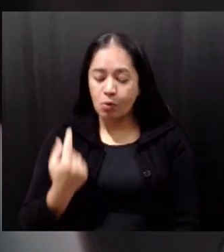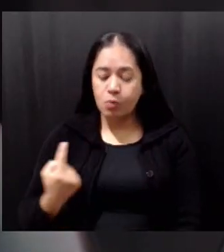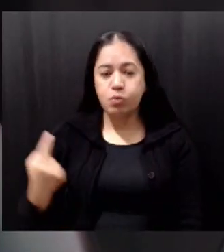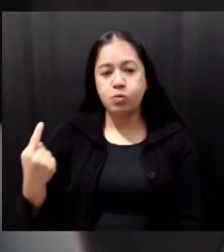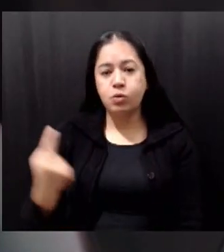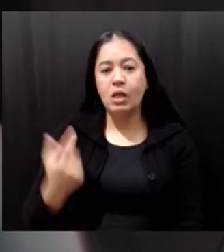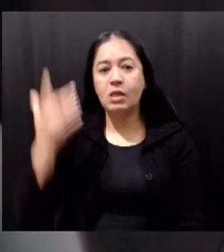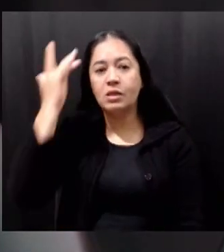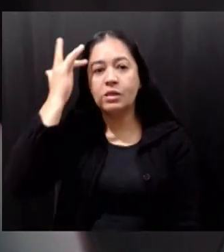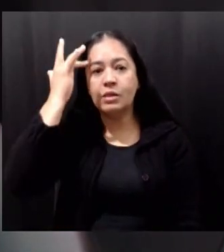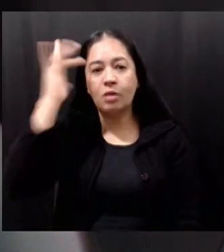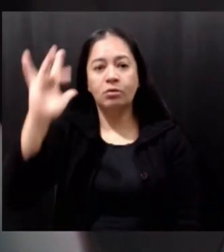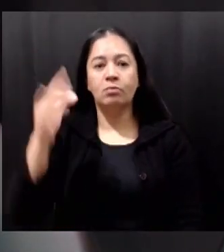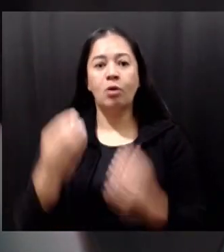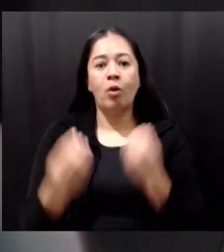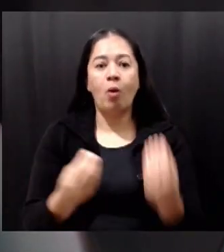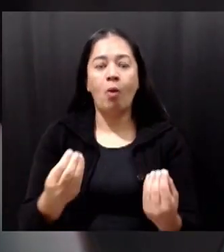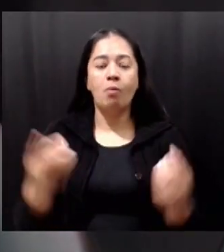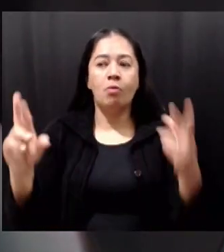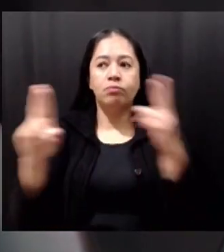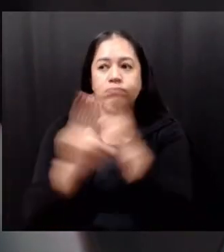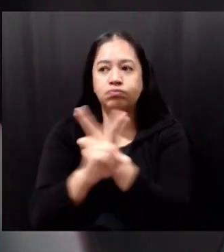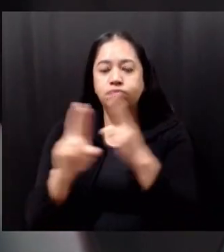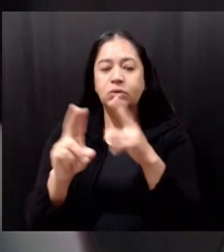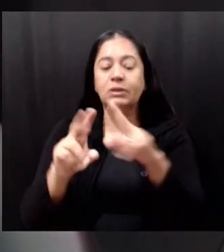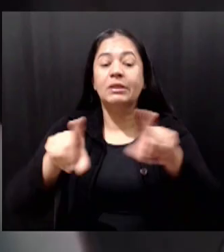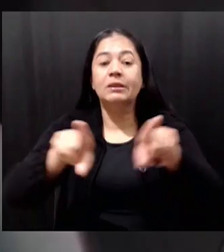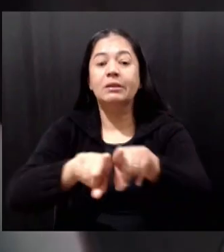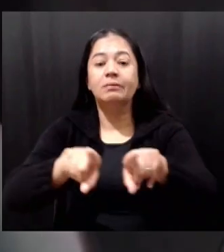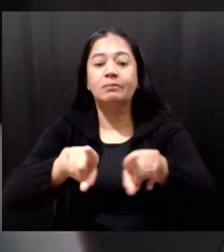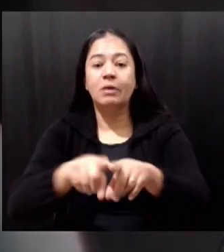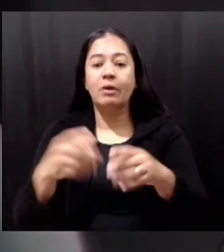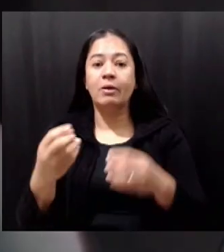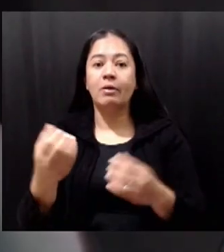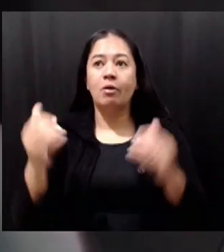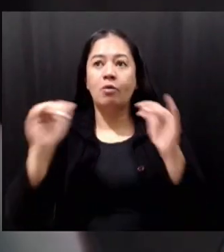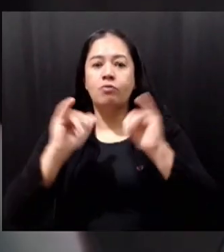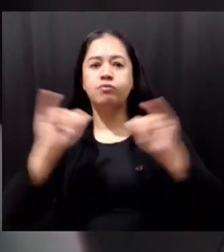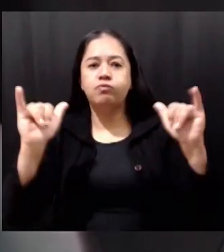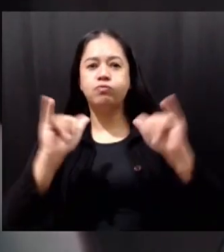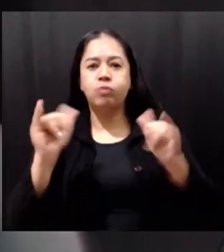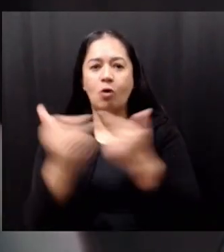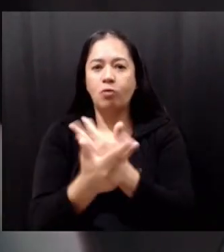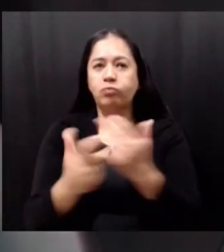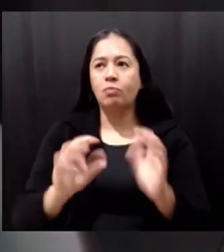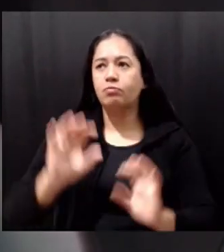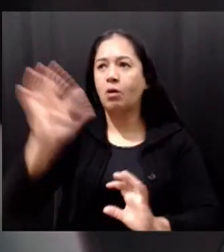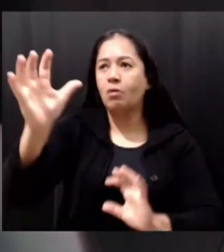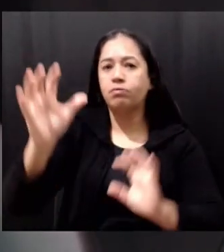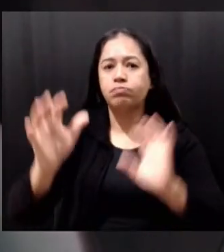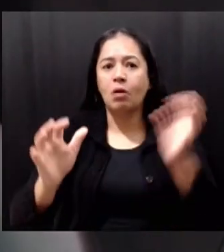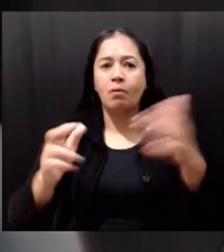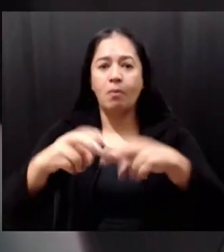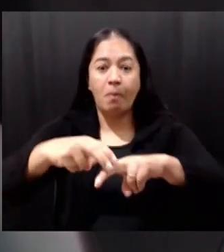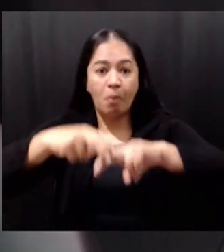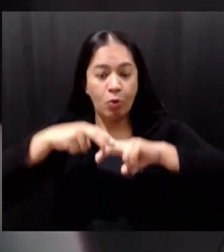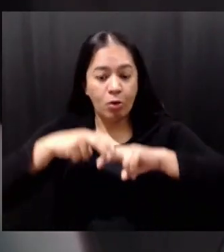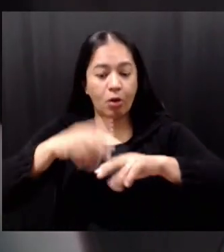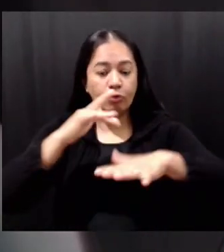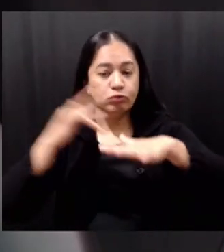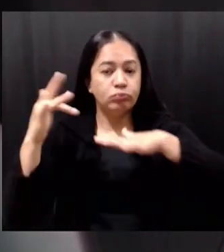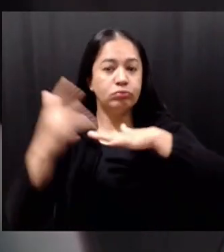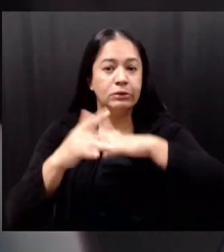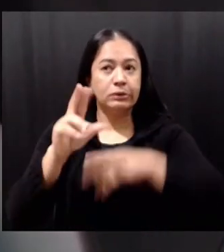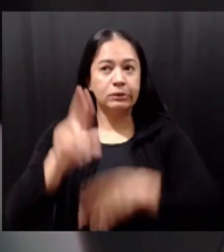relacionar. Né, fora as notícias que a gente vê de coisas que acontecem em função do uso excessivo da rede social.